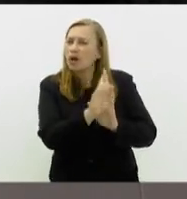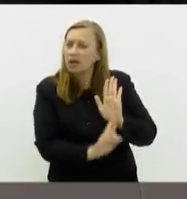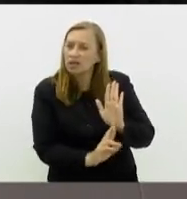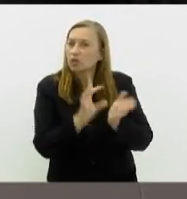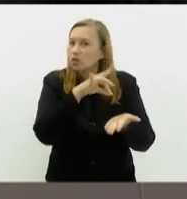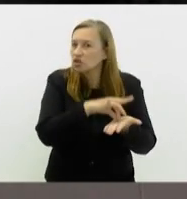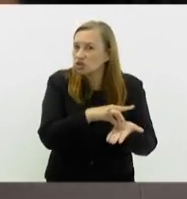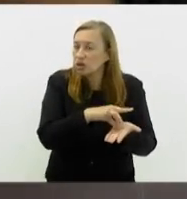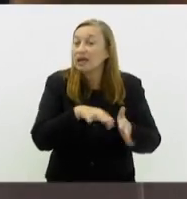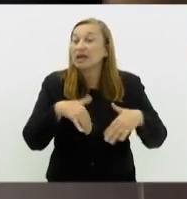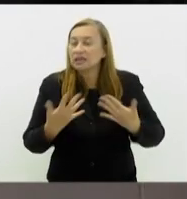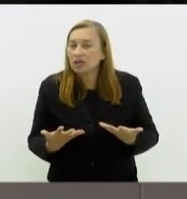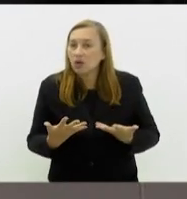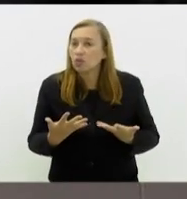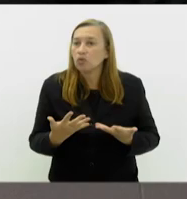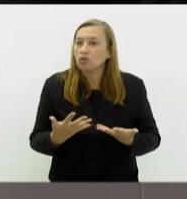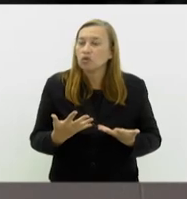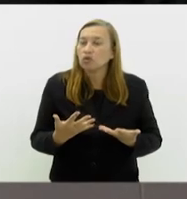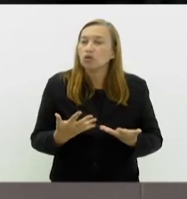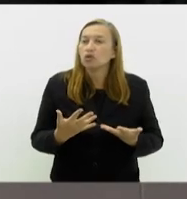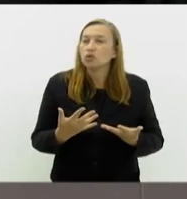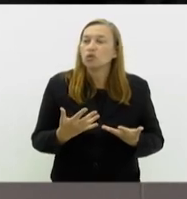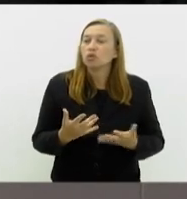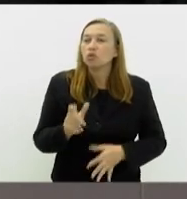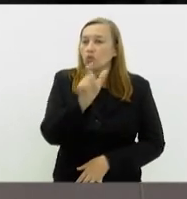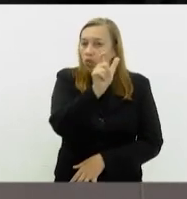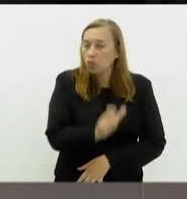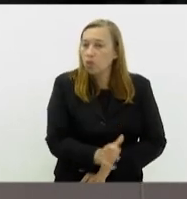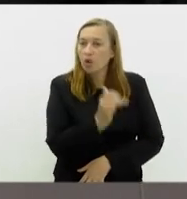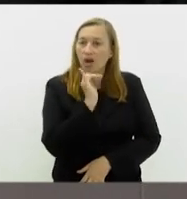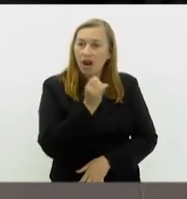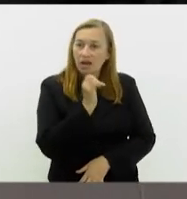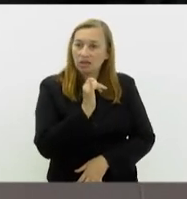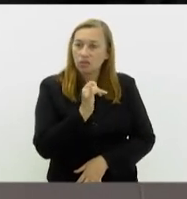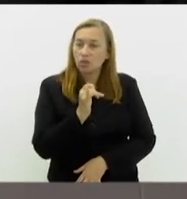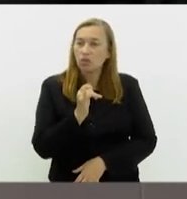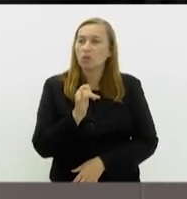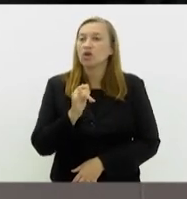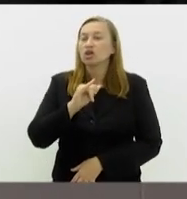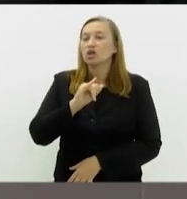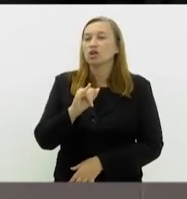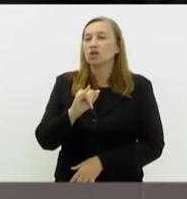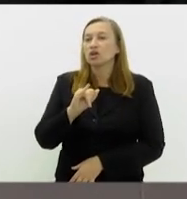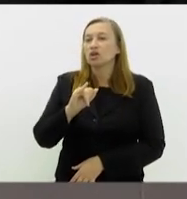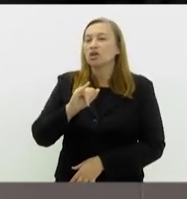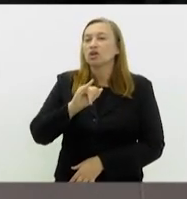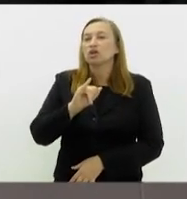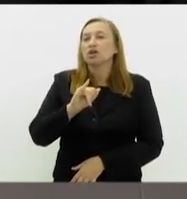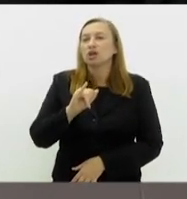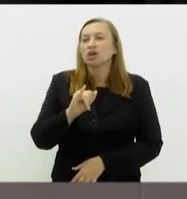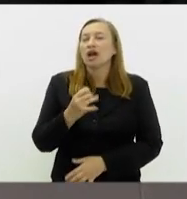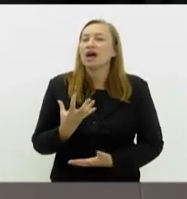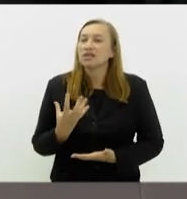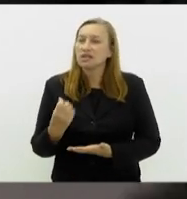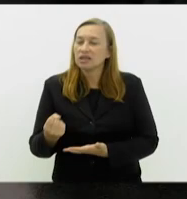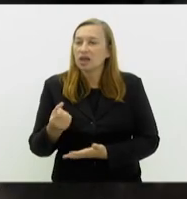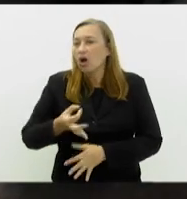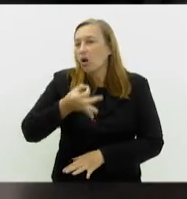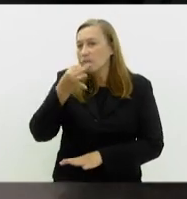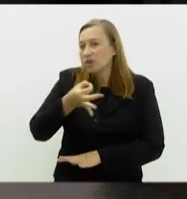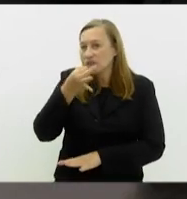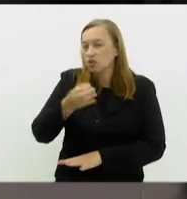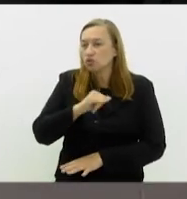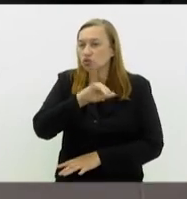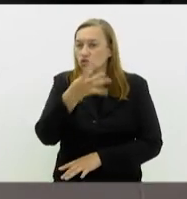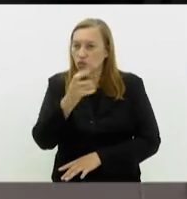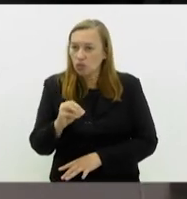original então aquilo que o relator e o voto divergente que forem apreciados a catar das sugestões do deputado Júlio